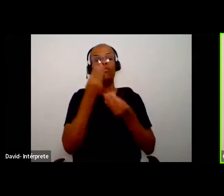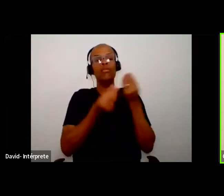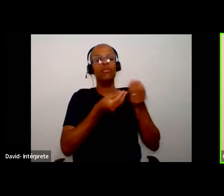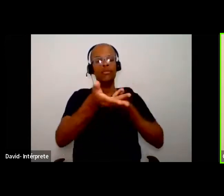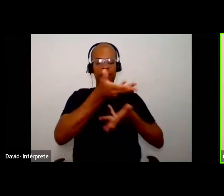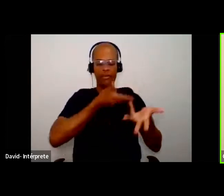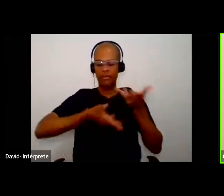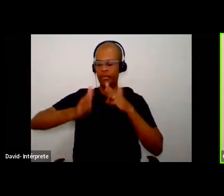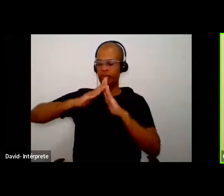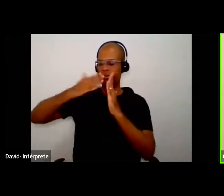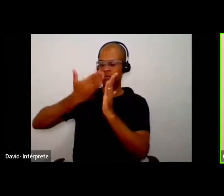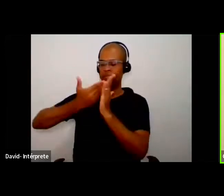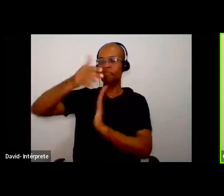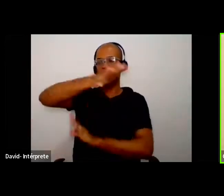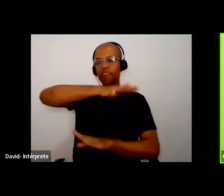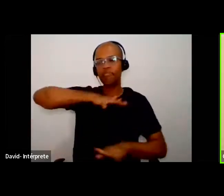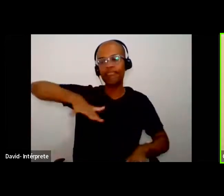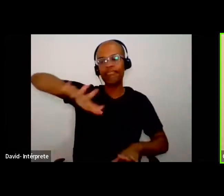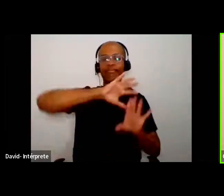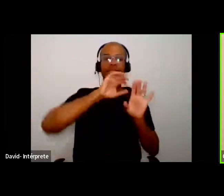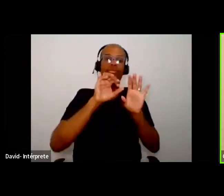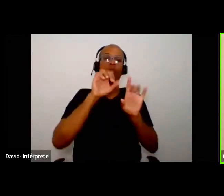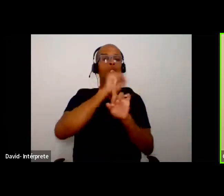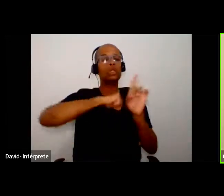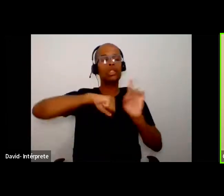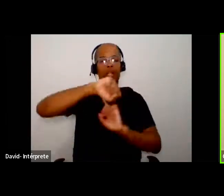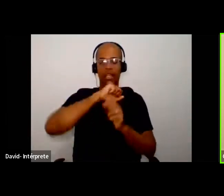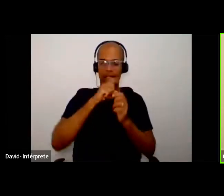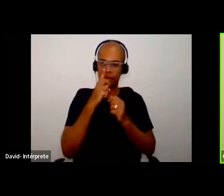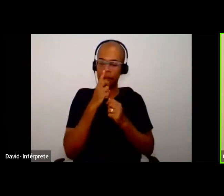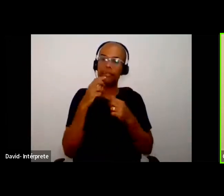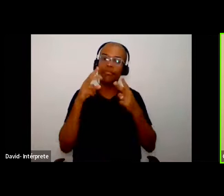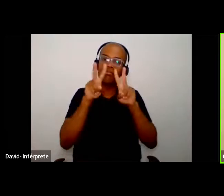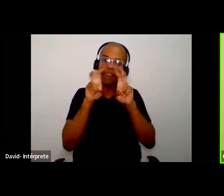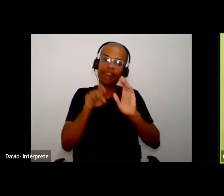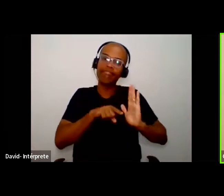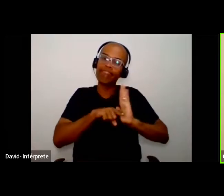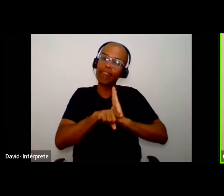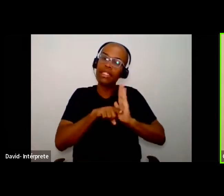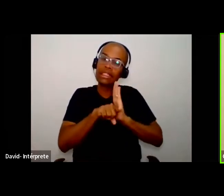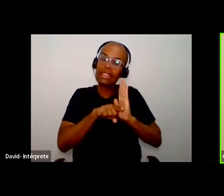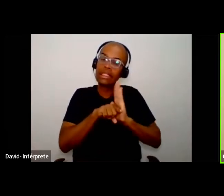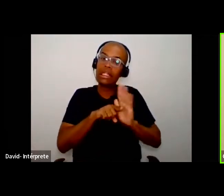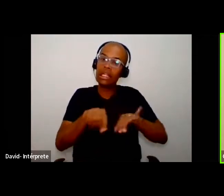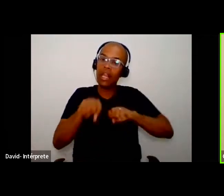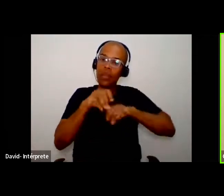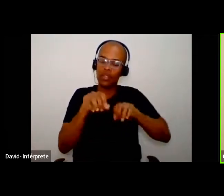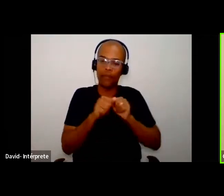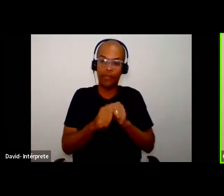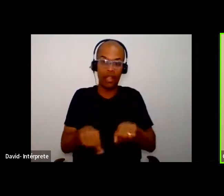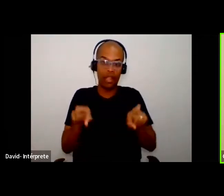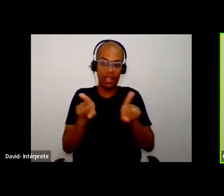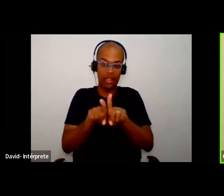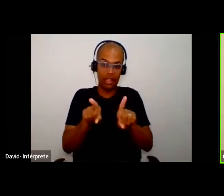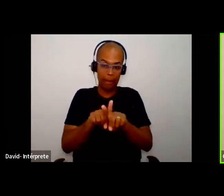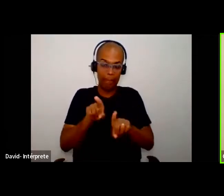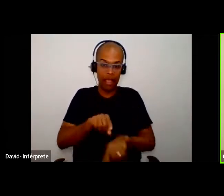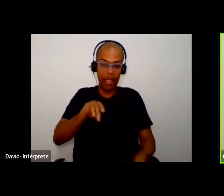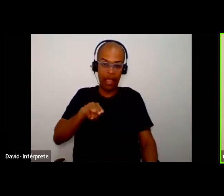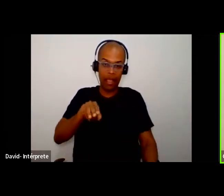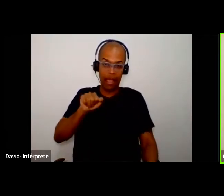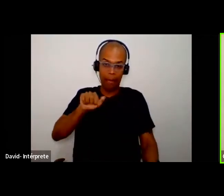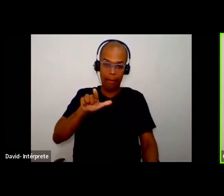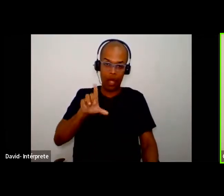válido e a organização de pesquisas em educação. Também, nas palavras de Maldonado